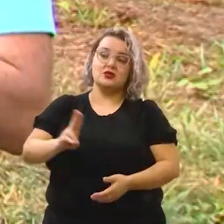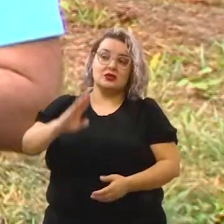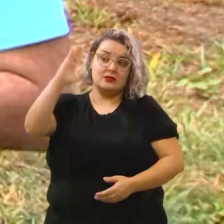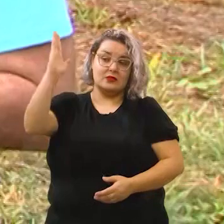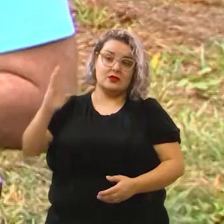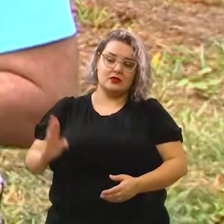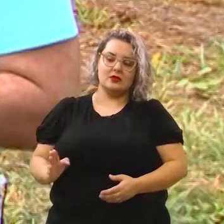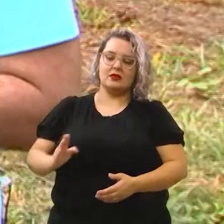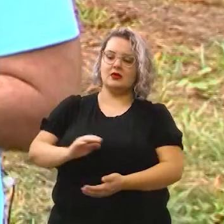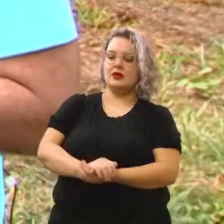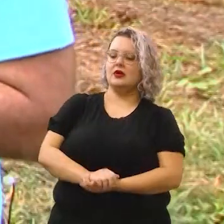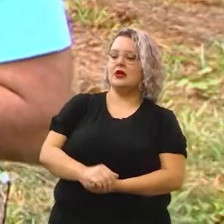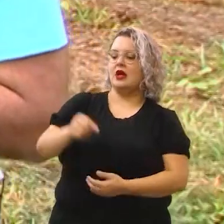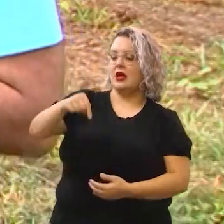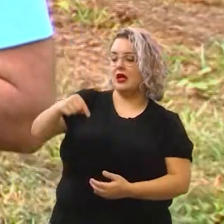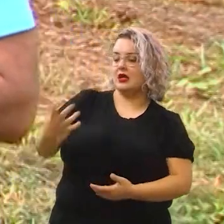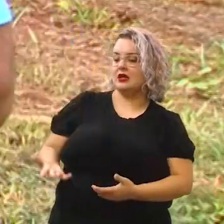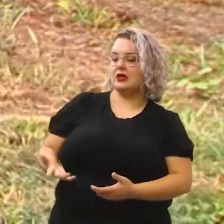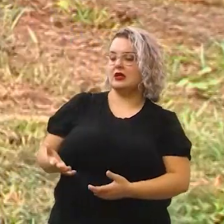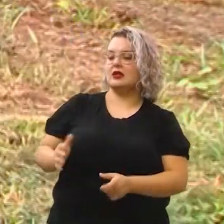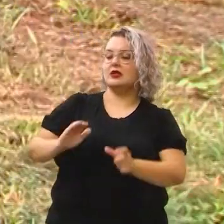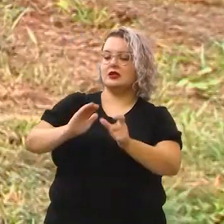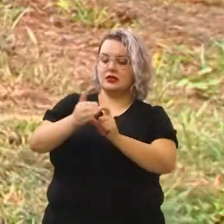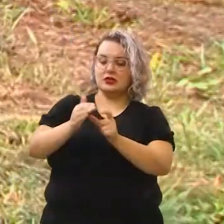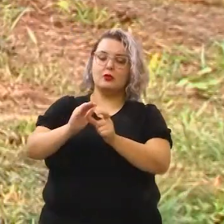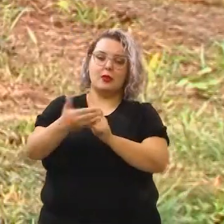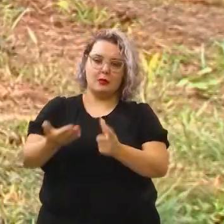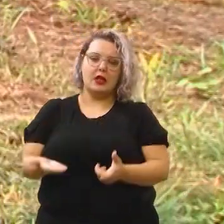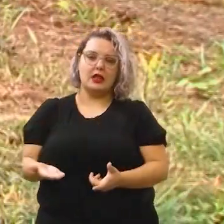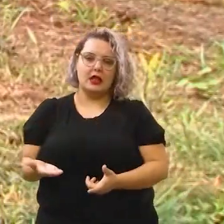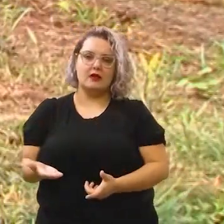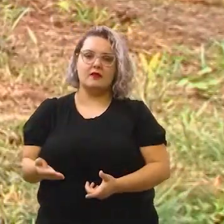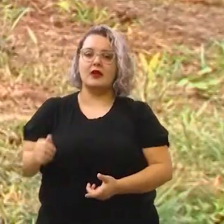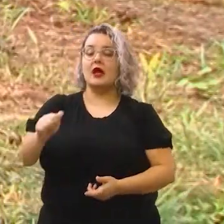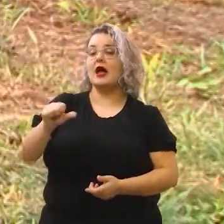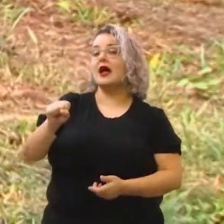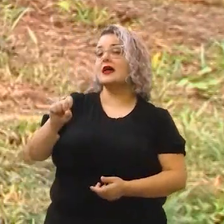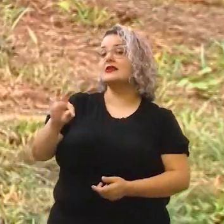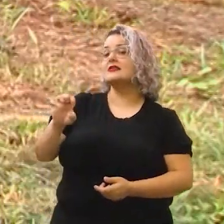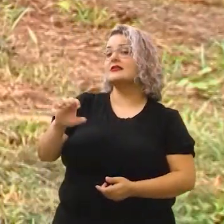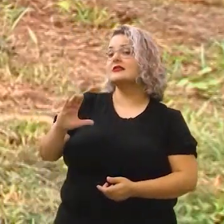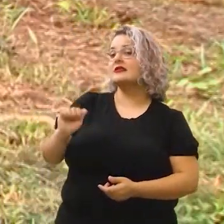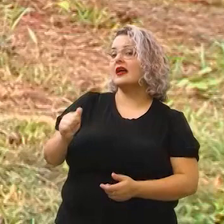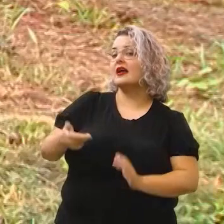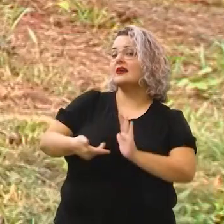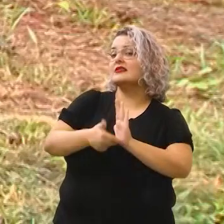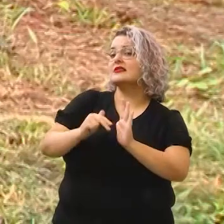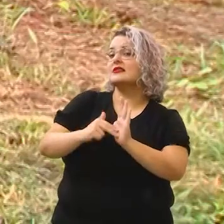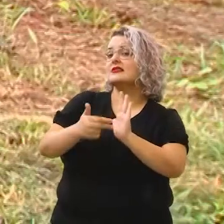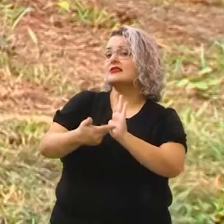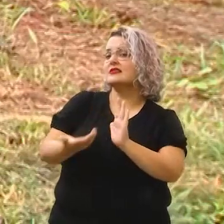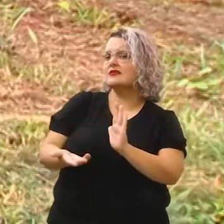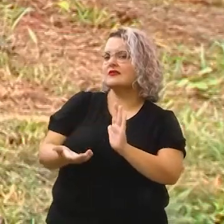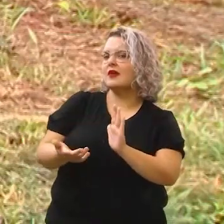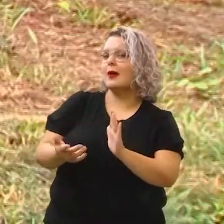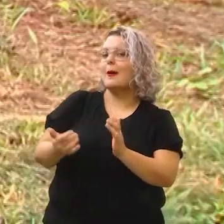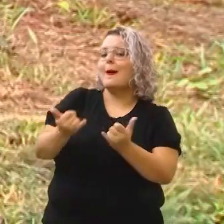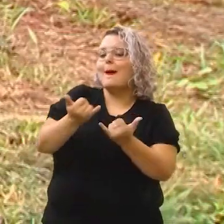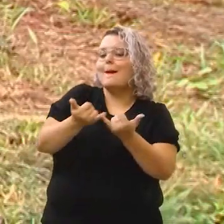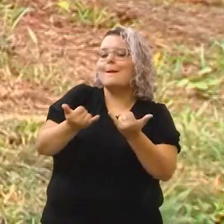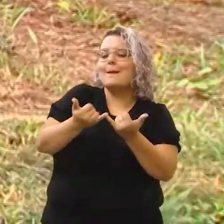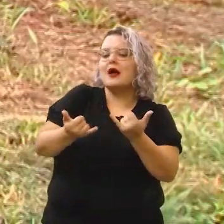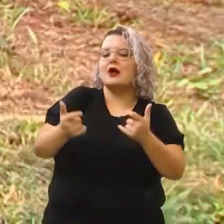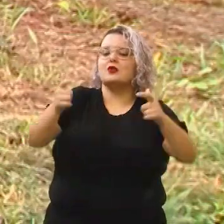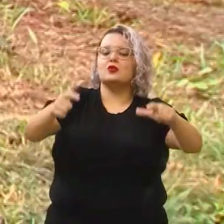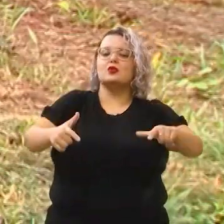Brasil, quem é do meio, que é o milpa, né? É uma palavra de origem asteca que significa